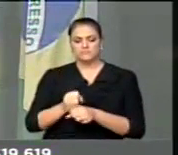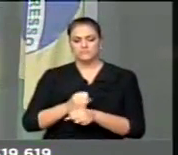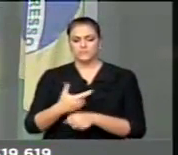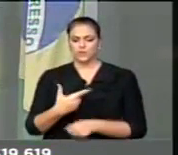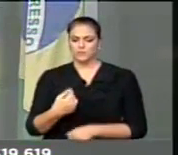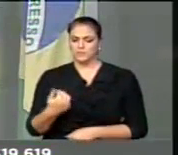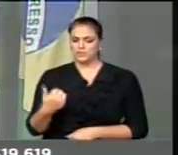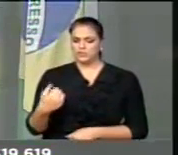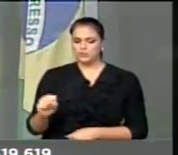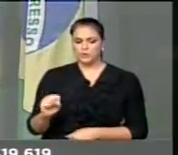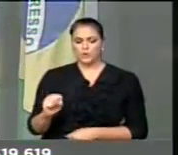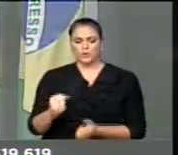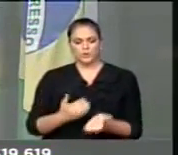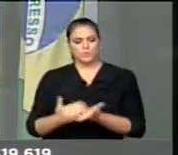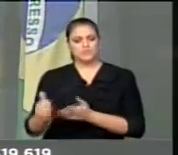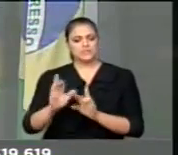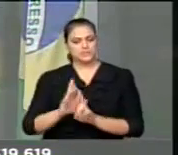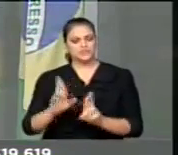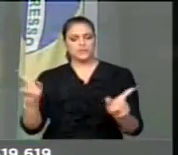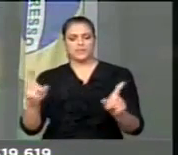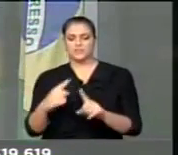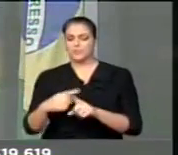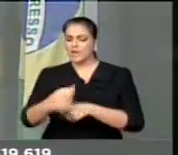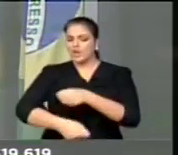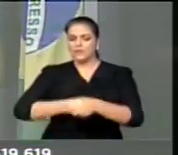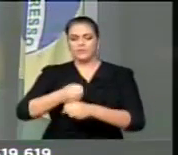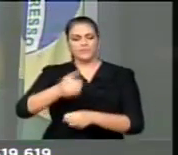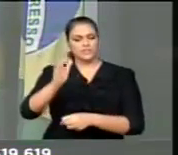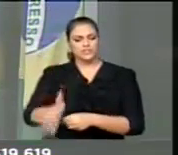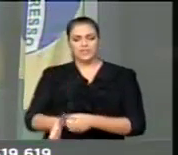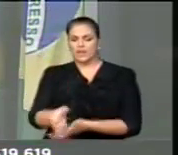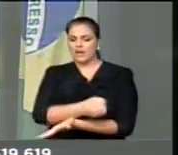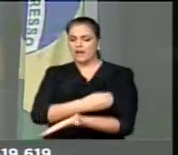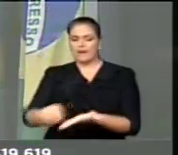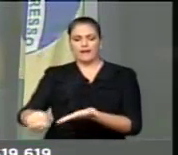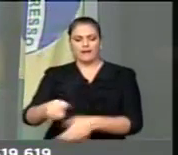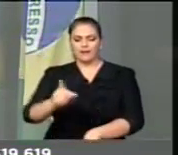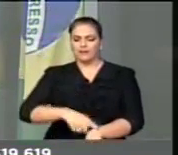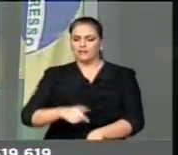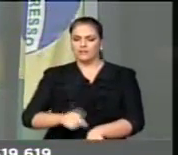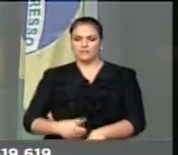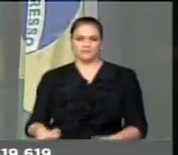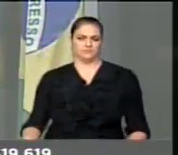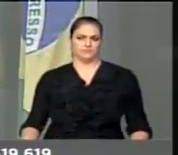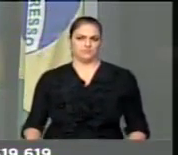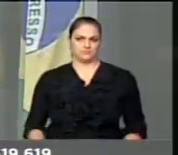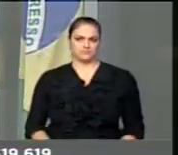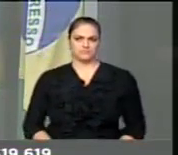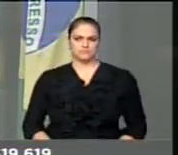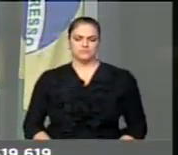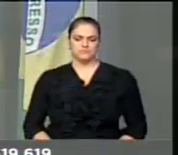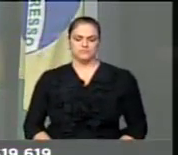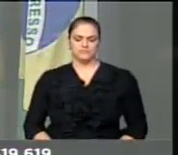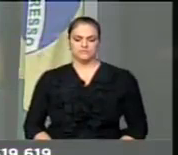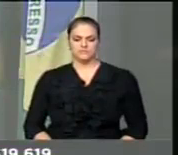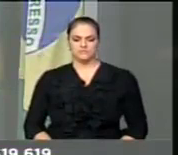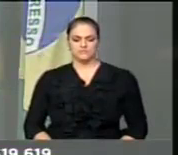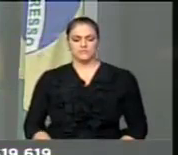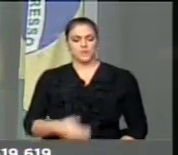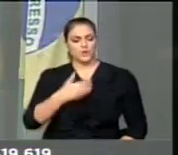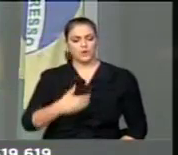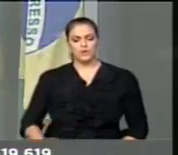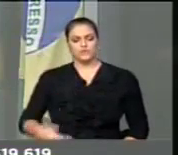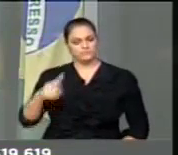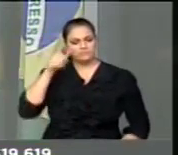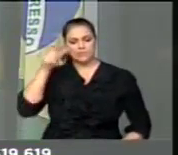perdemos 2017 para a falta de interesse do governo em aprovar medidas importantes nessa casa. Falta de interesse e falta